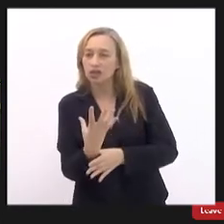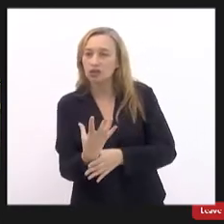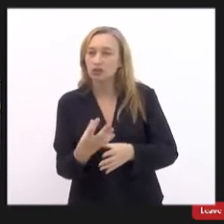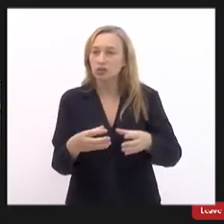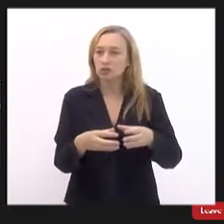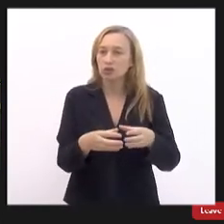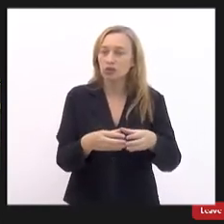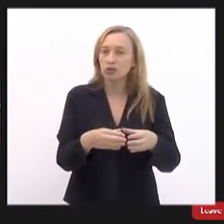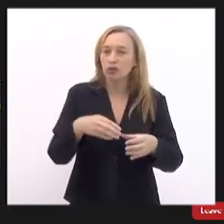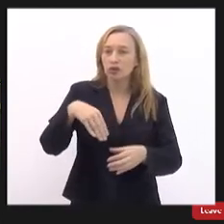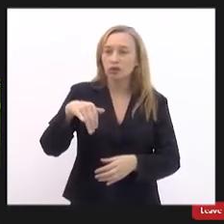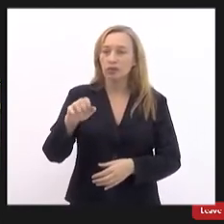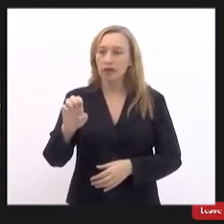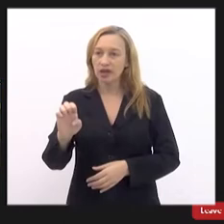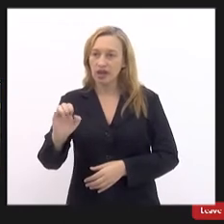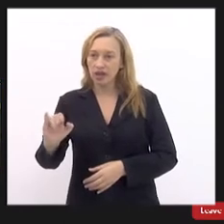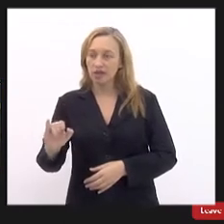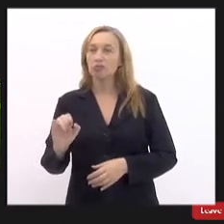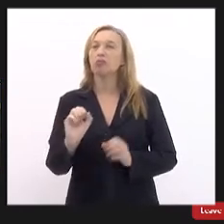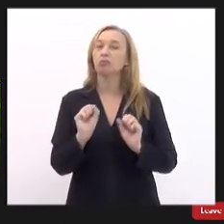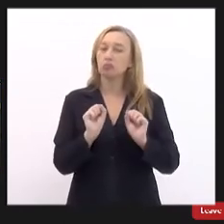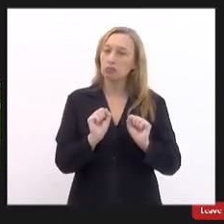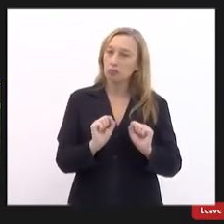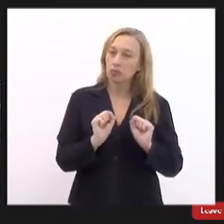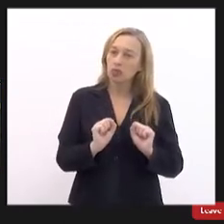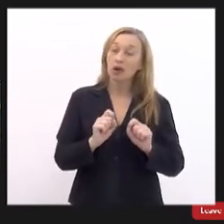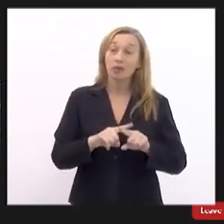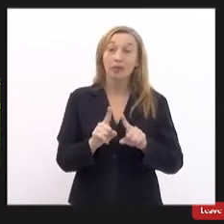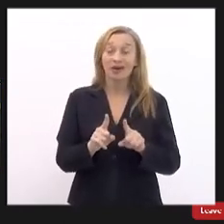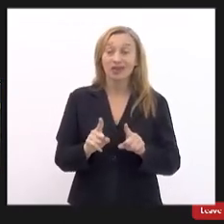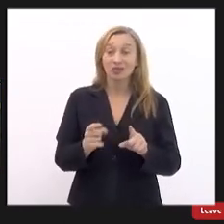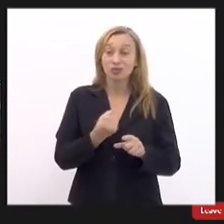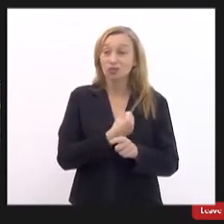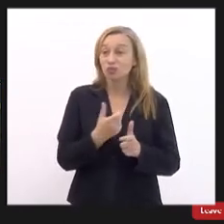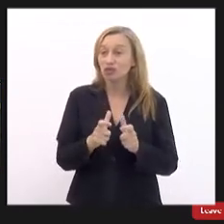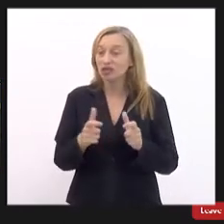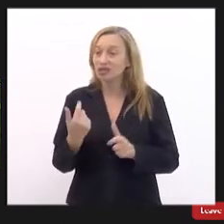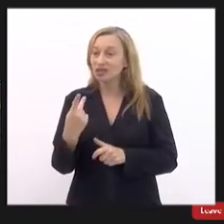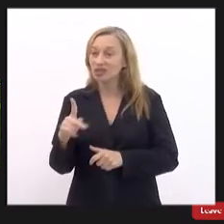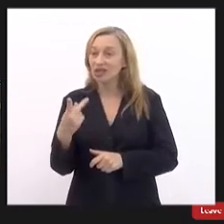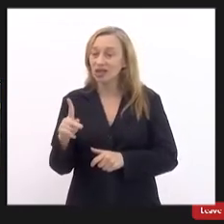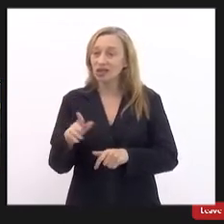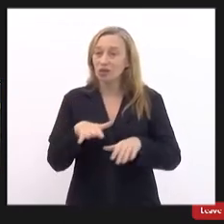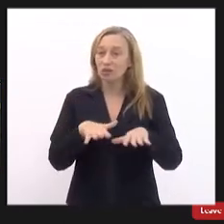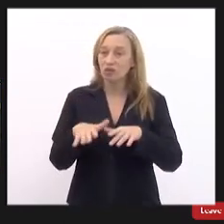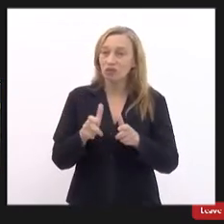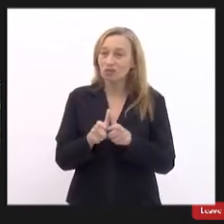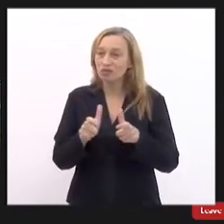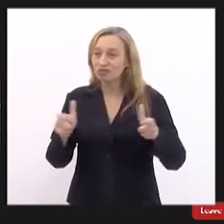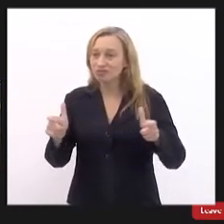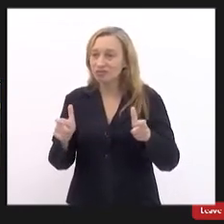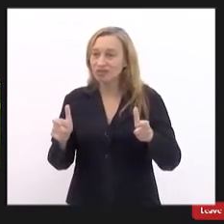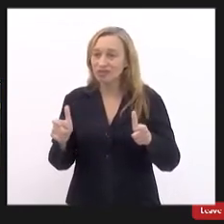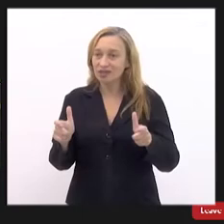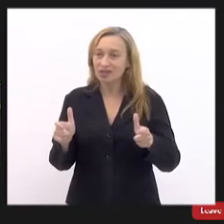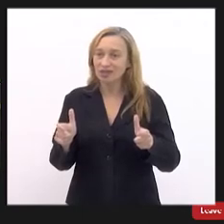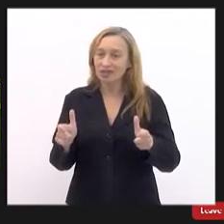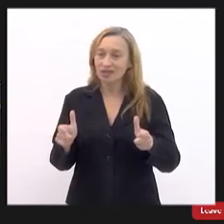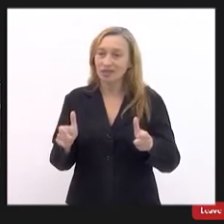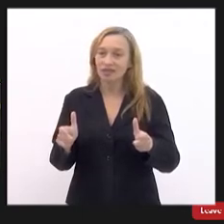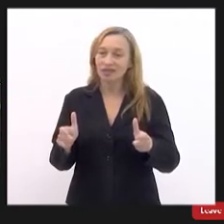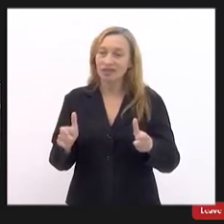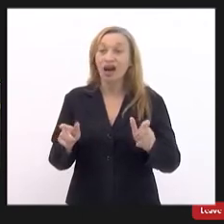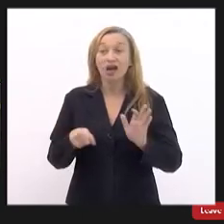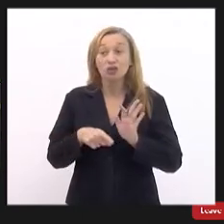MEI dessas costureiras, né? Mas elas, a maior parte, elas fazem um movimento muito grande,